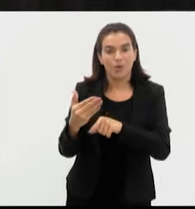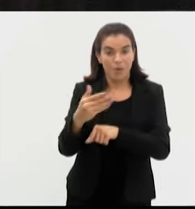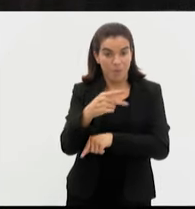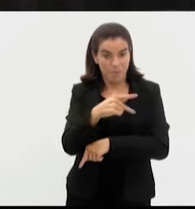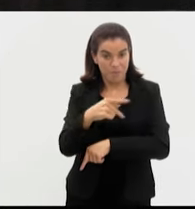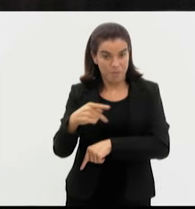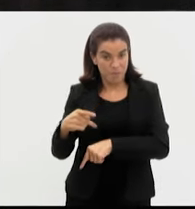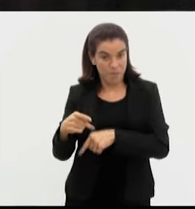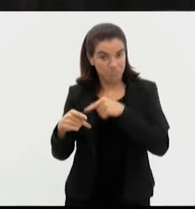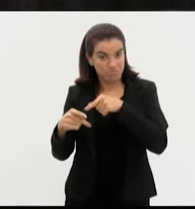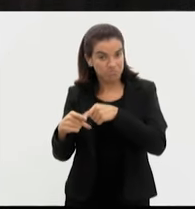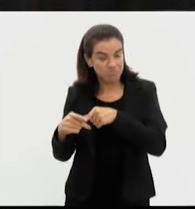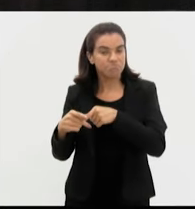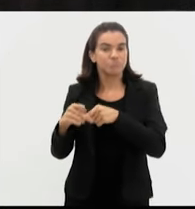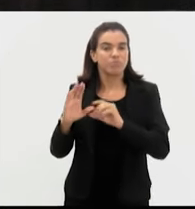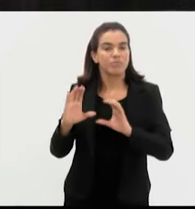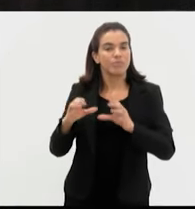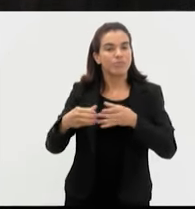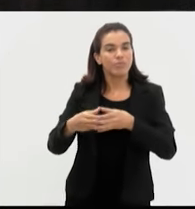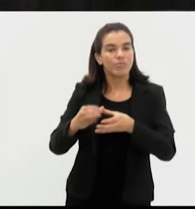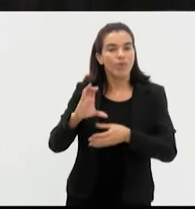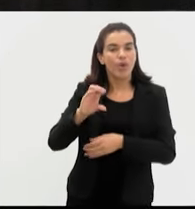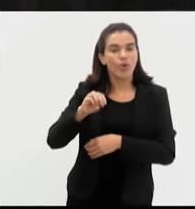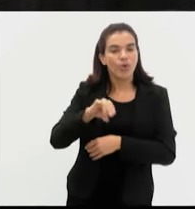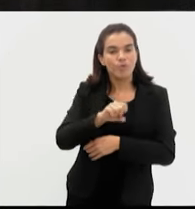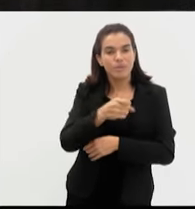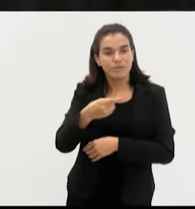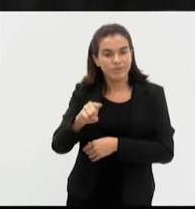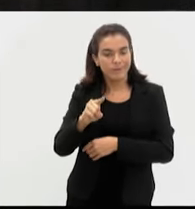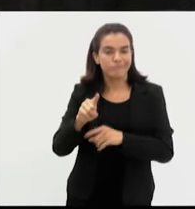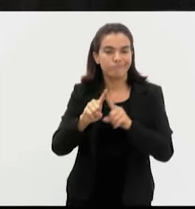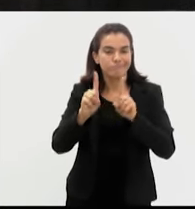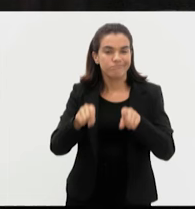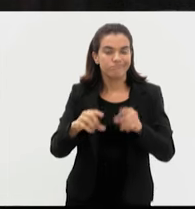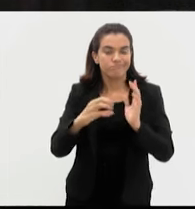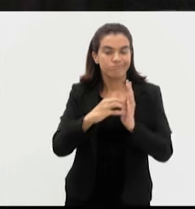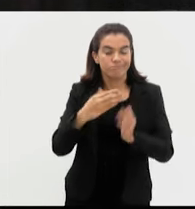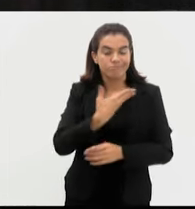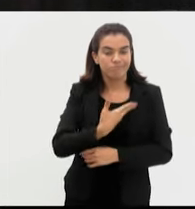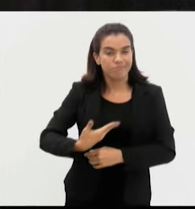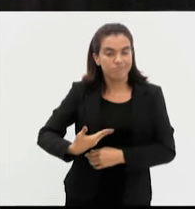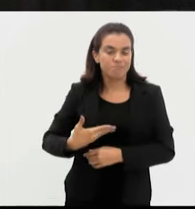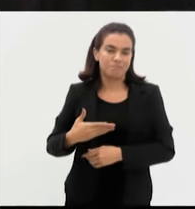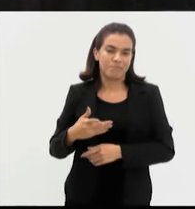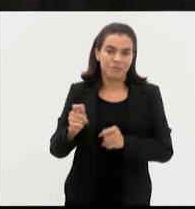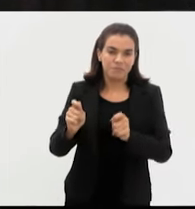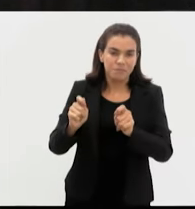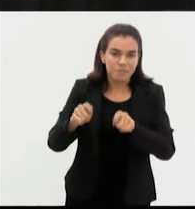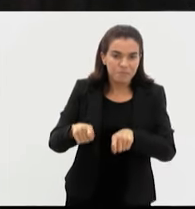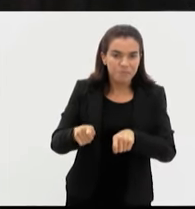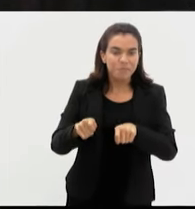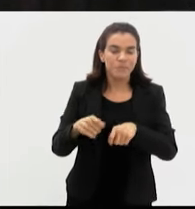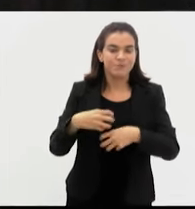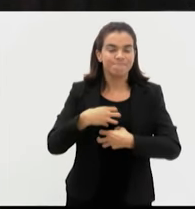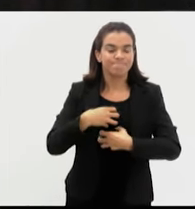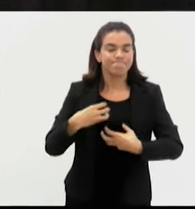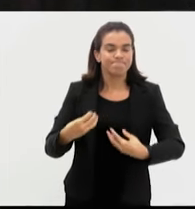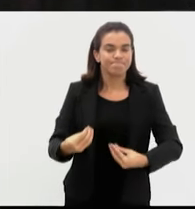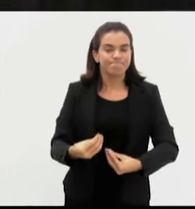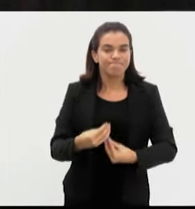o é da comissão de servidores públicos que ele pudesse se